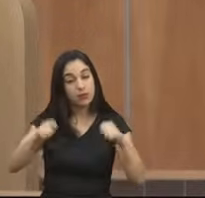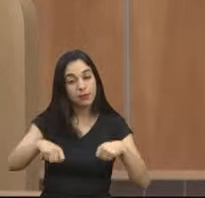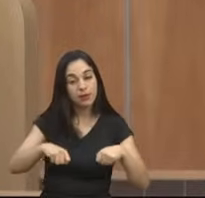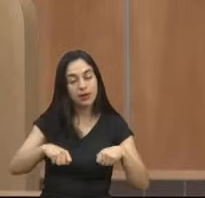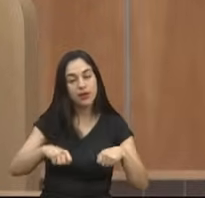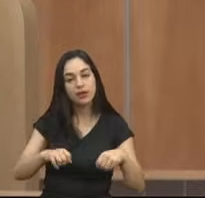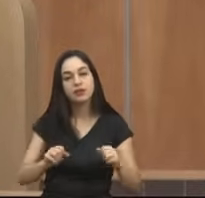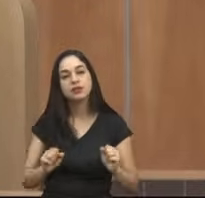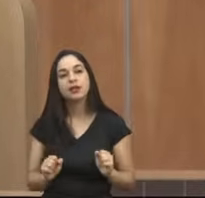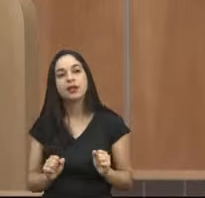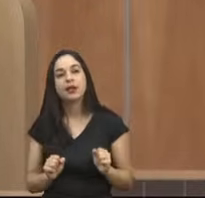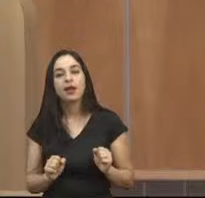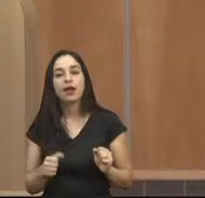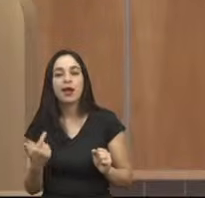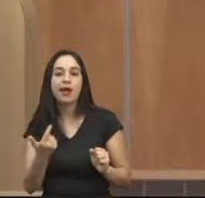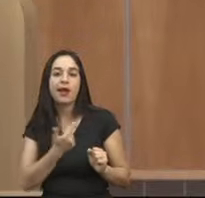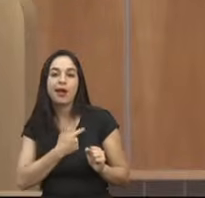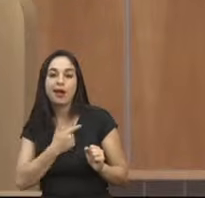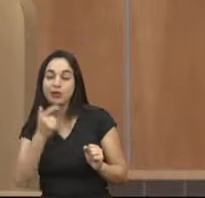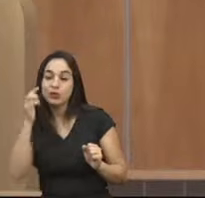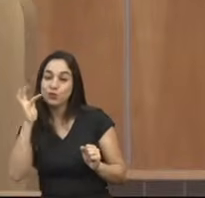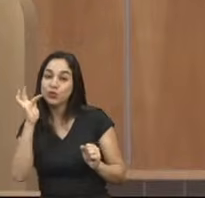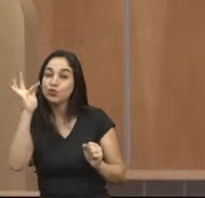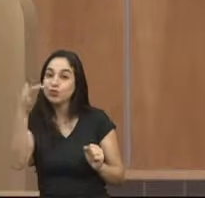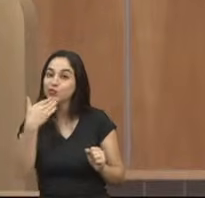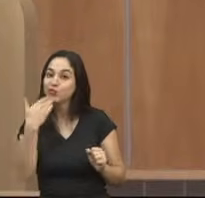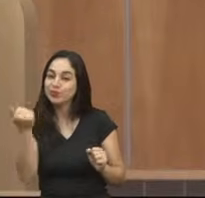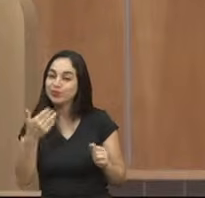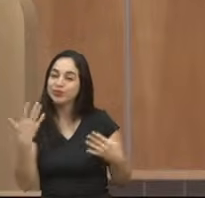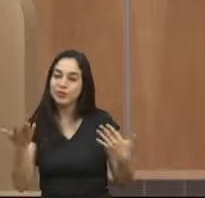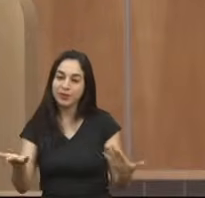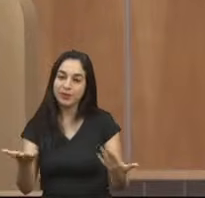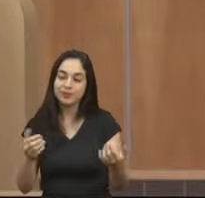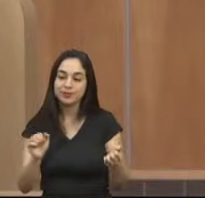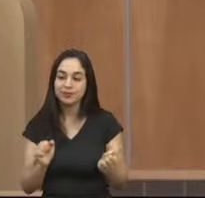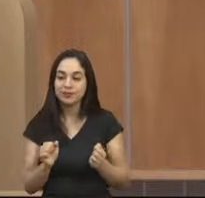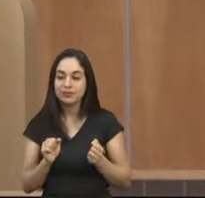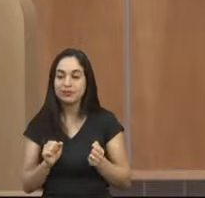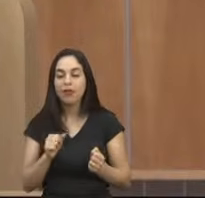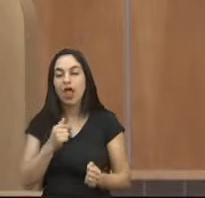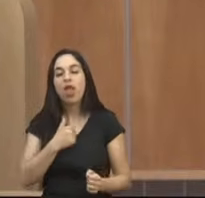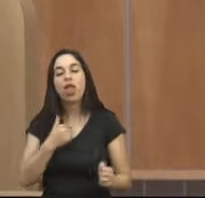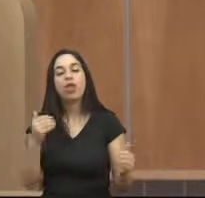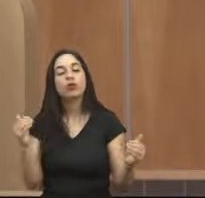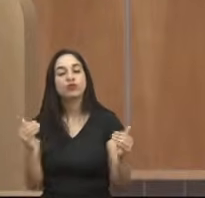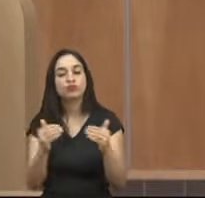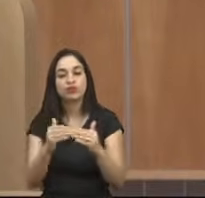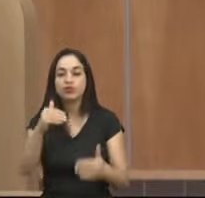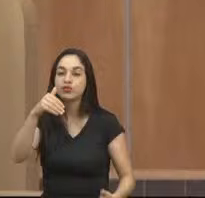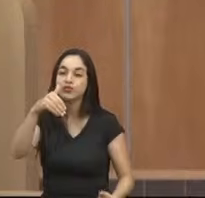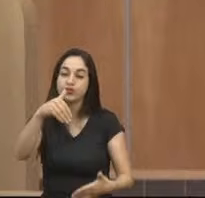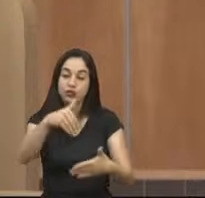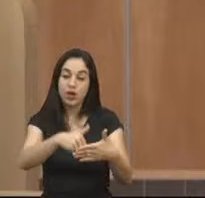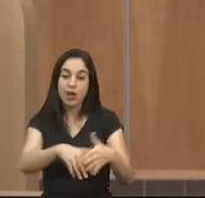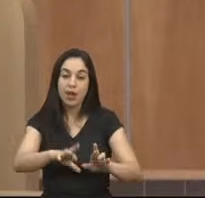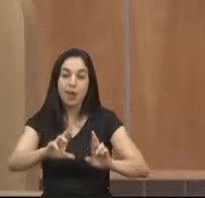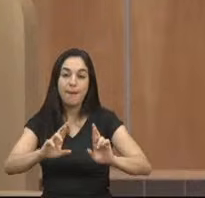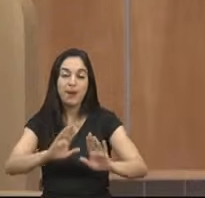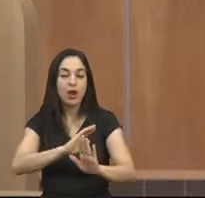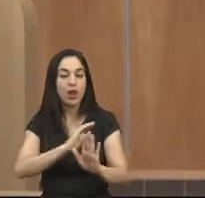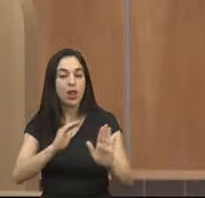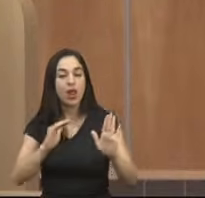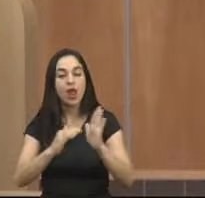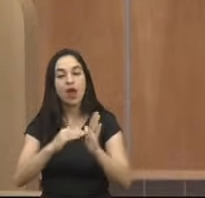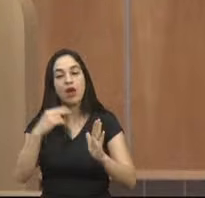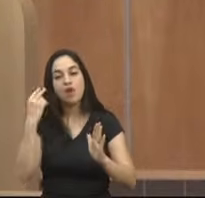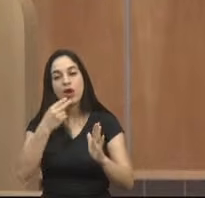um horizonte muito promissor. Então, obviamente, serei favorável e espero que todos os colegas também sejam